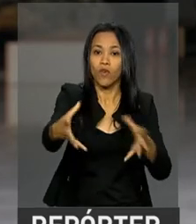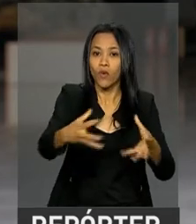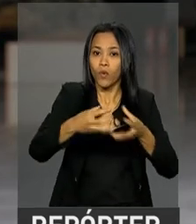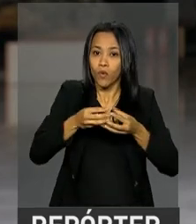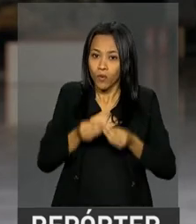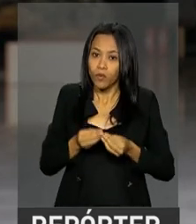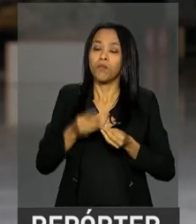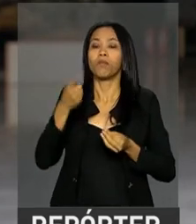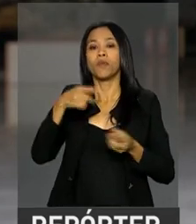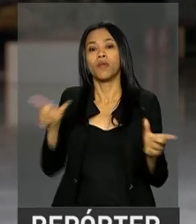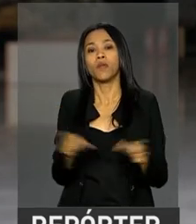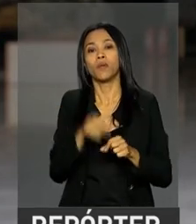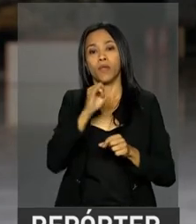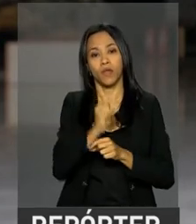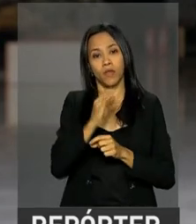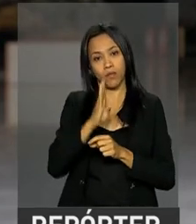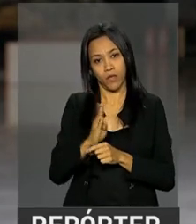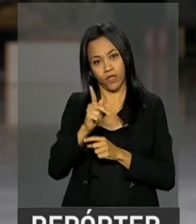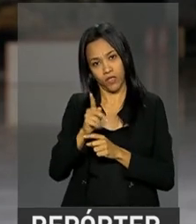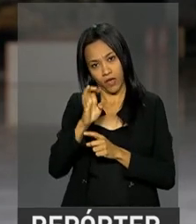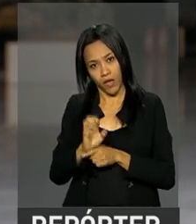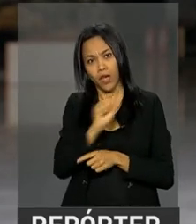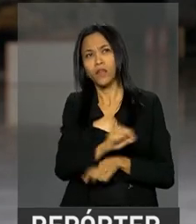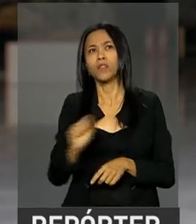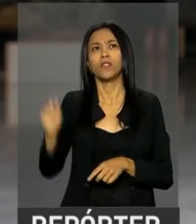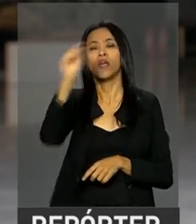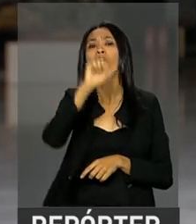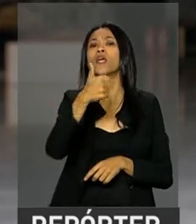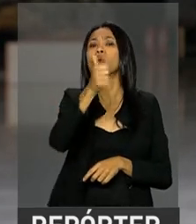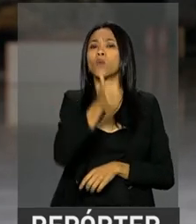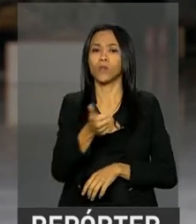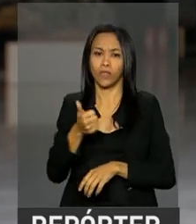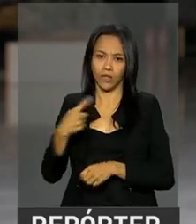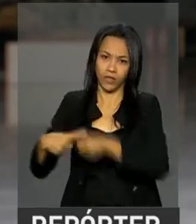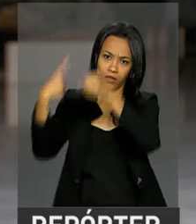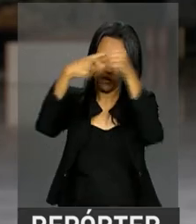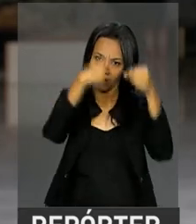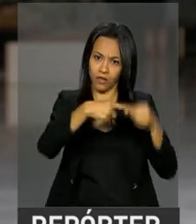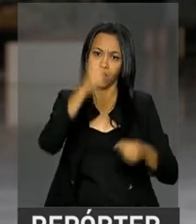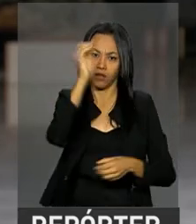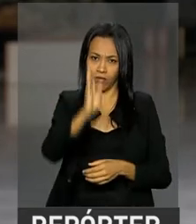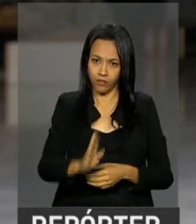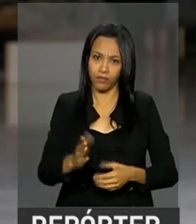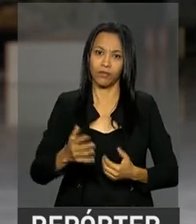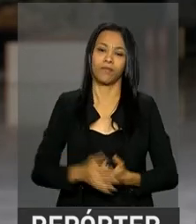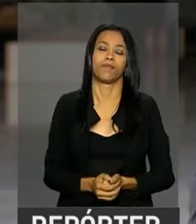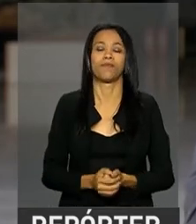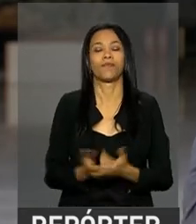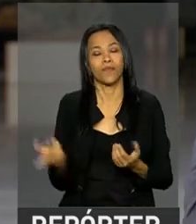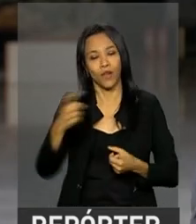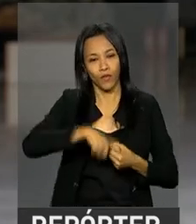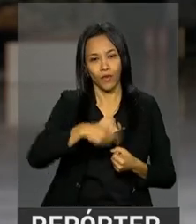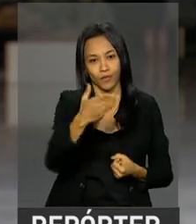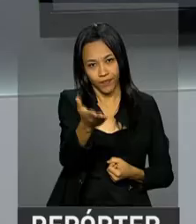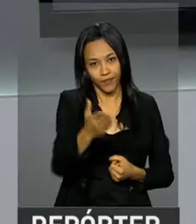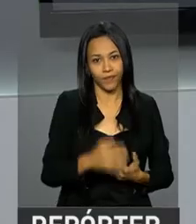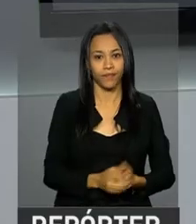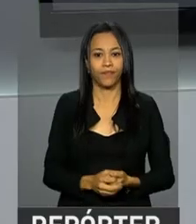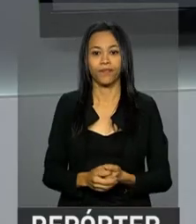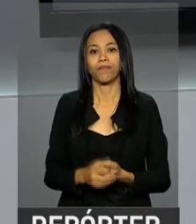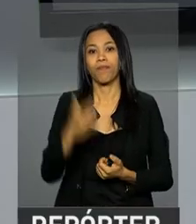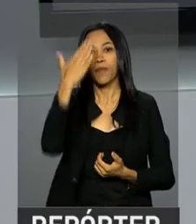a 13 de junho deste ano em 11 regiões metropolitanas do país eu vou com você no estúdio carolina